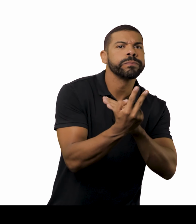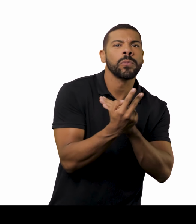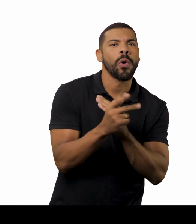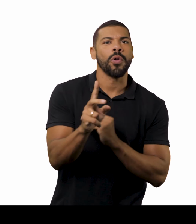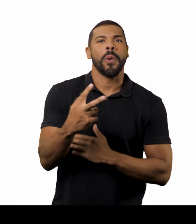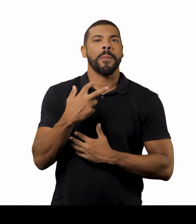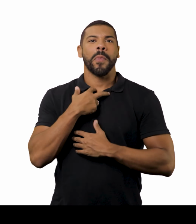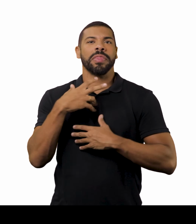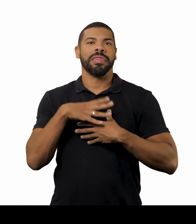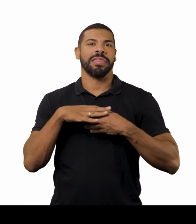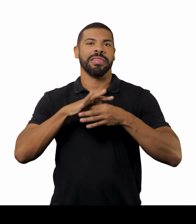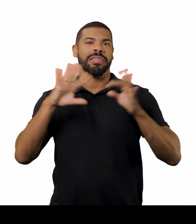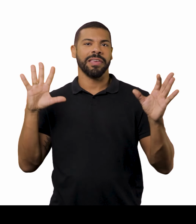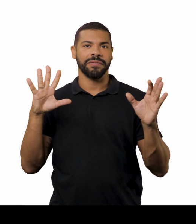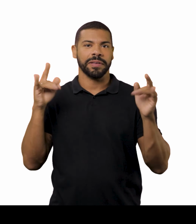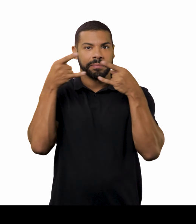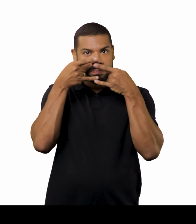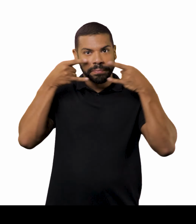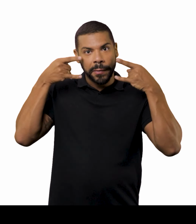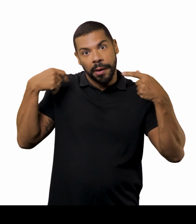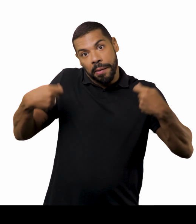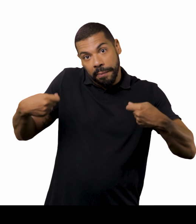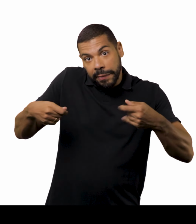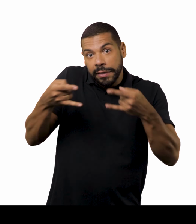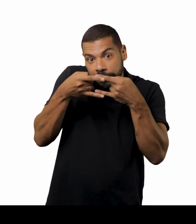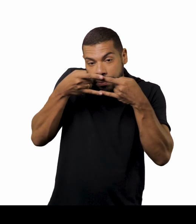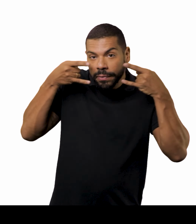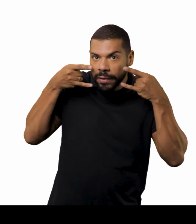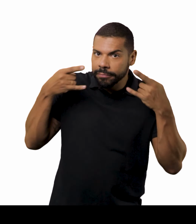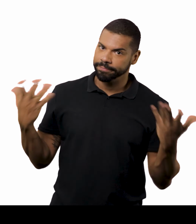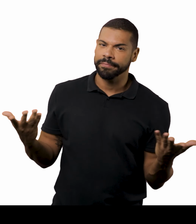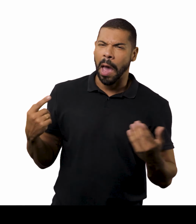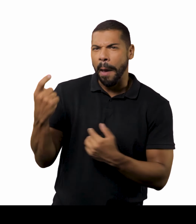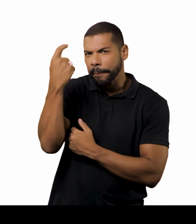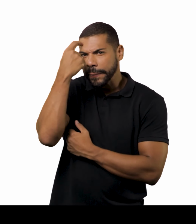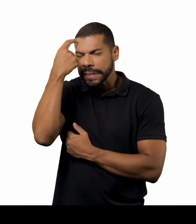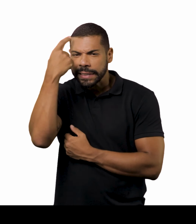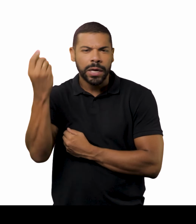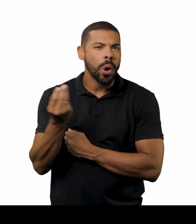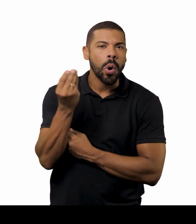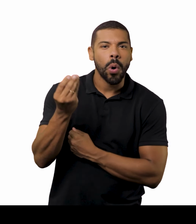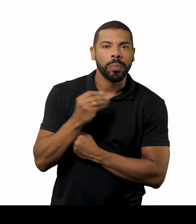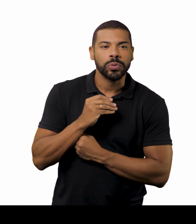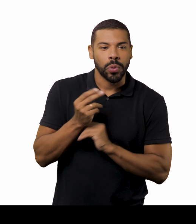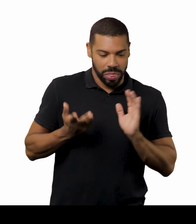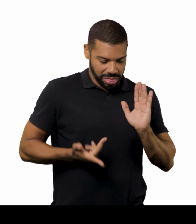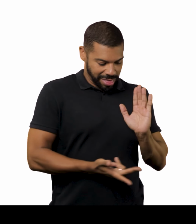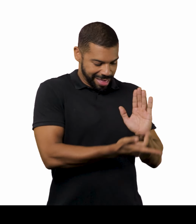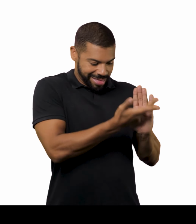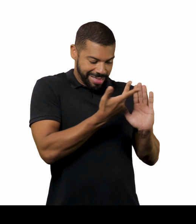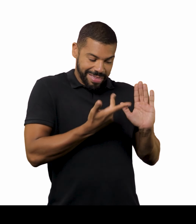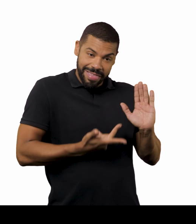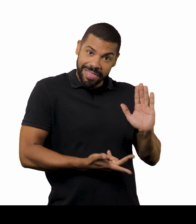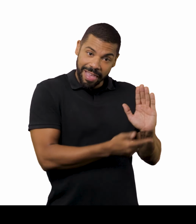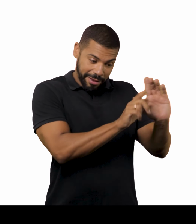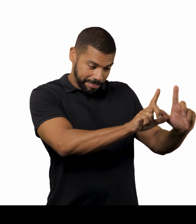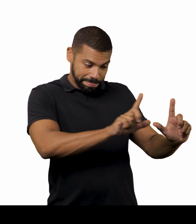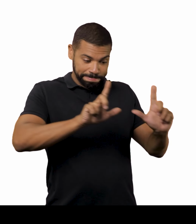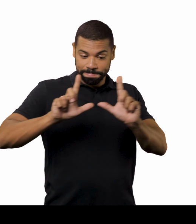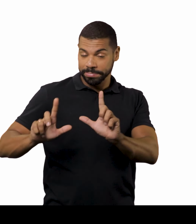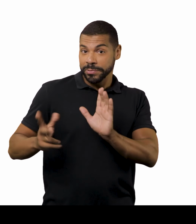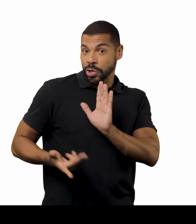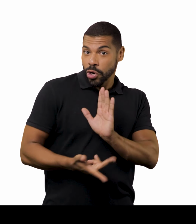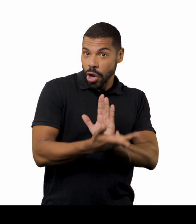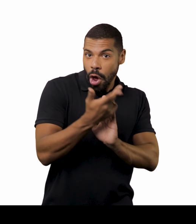pode estar livre sem uma máscara. E na hora que chegou a pandemia, a gente falou, tem que fazer com máscara. A gente colocou o desenho dela na